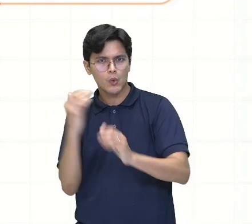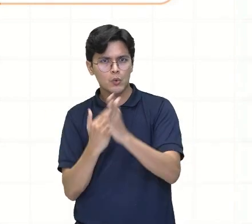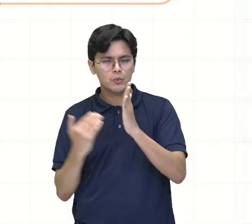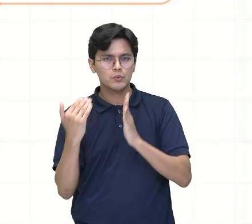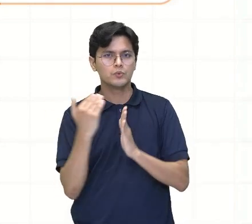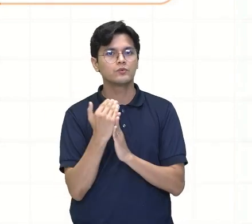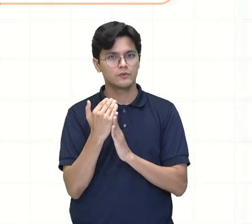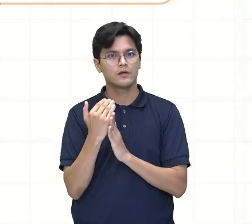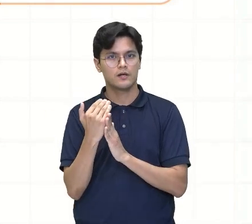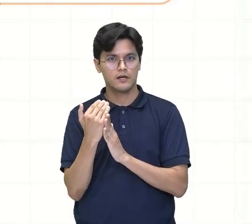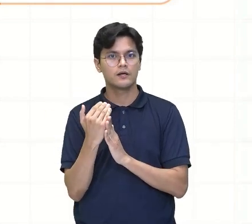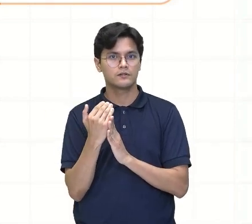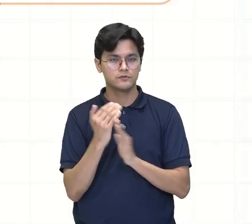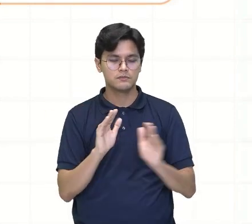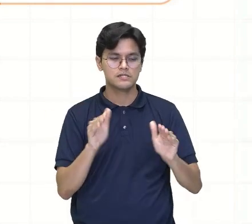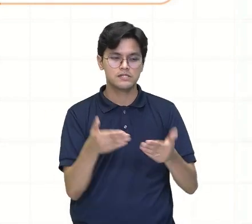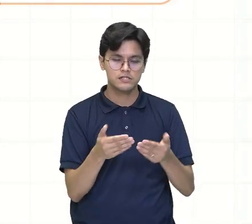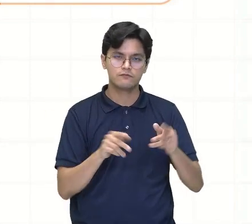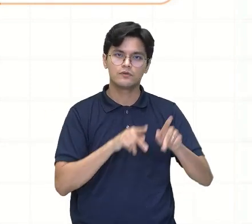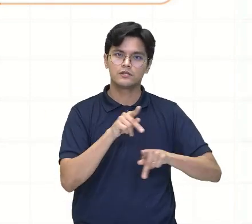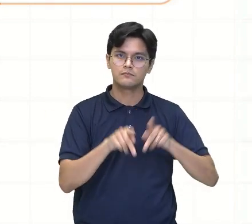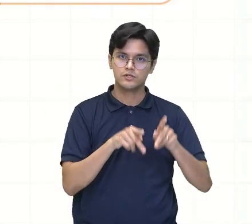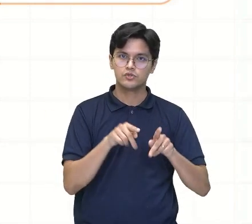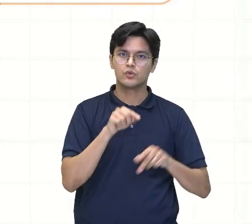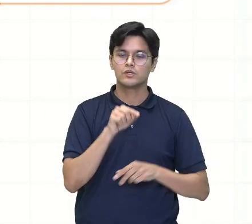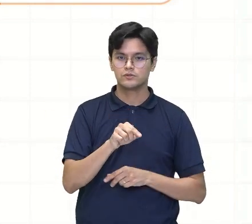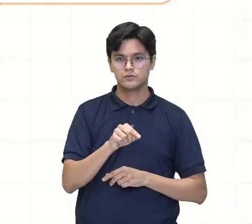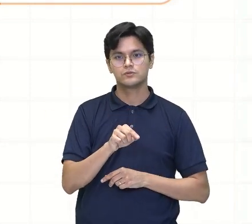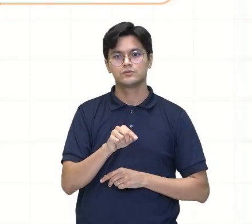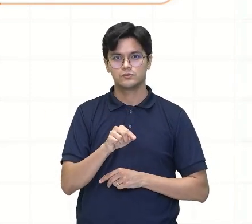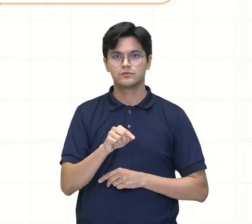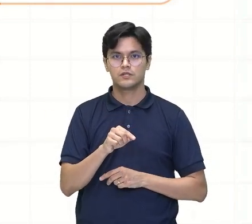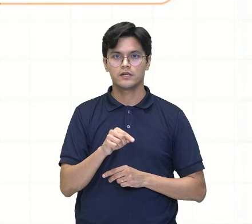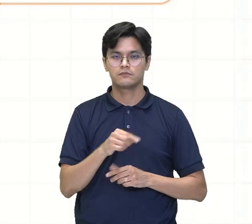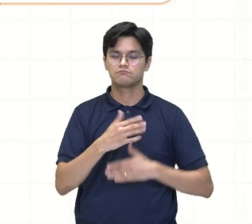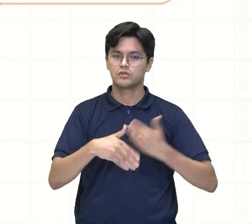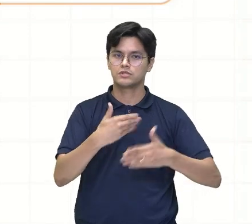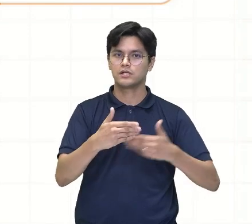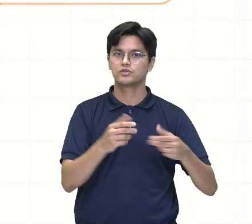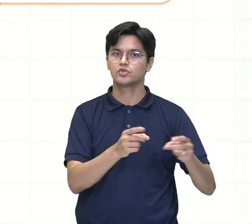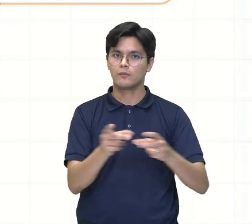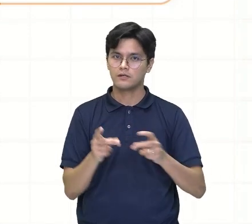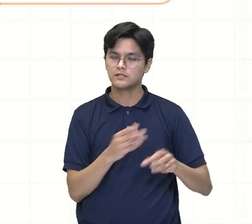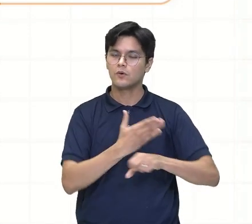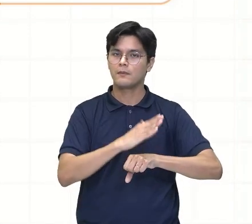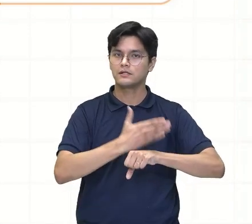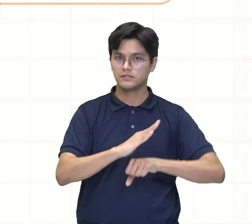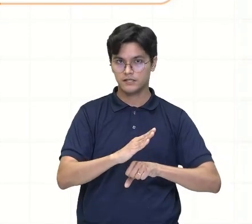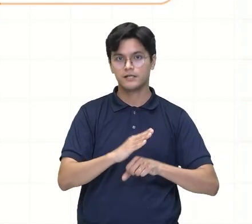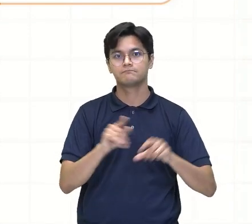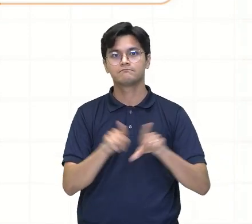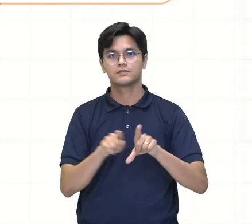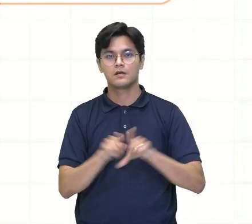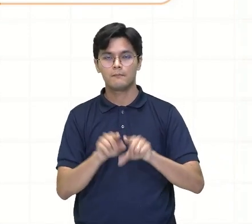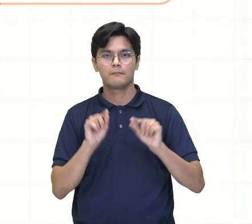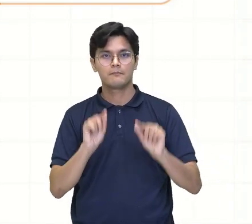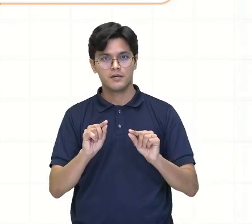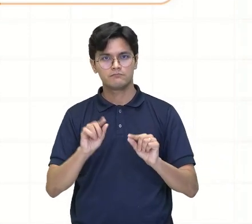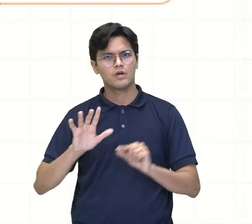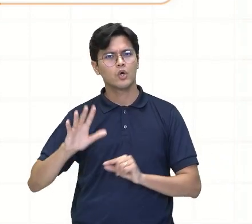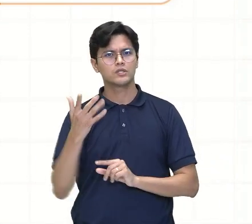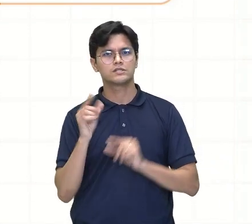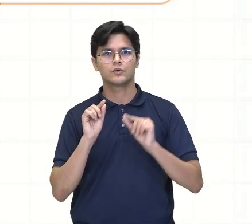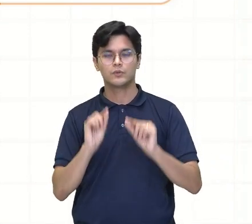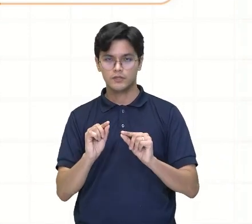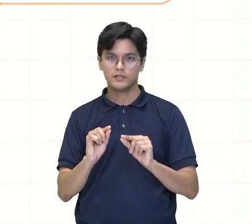pessoas que estavam ali naquele processo de comercialização. E para isso, houve um grande empenho